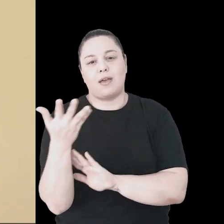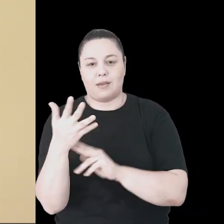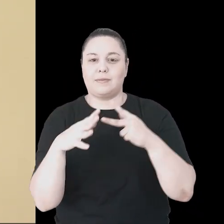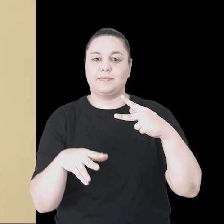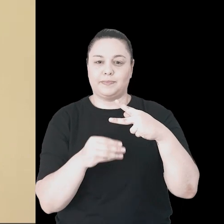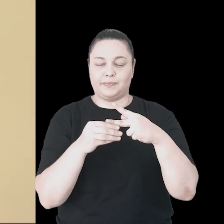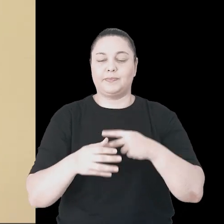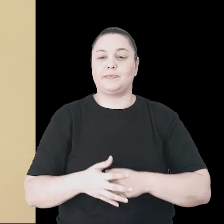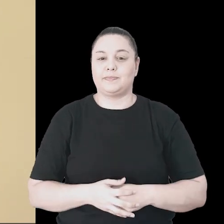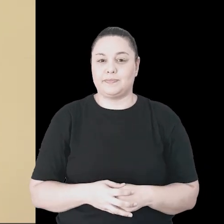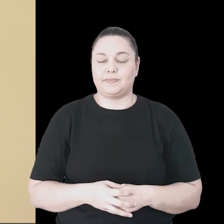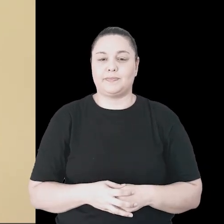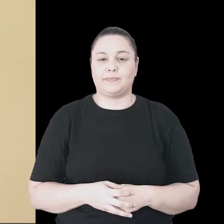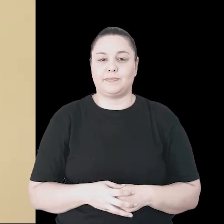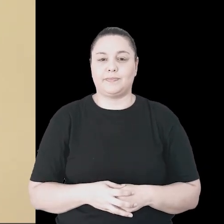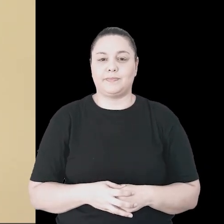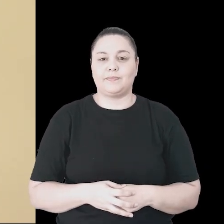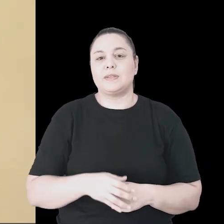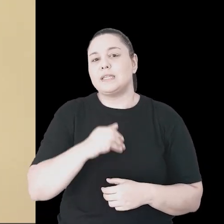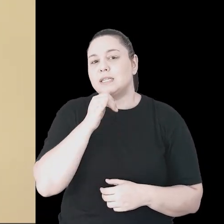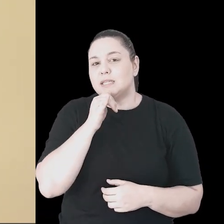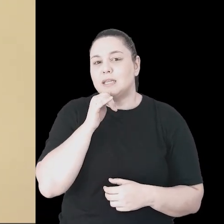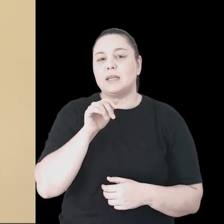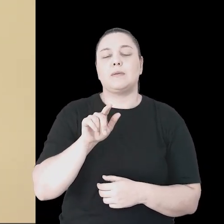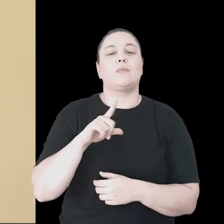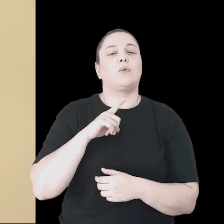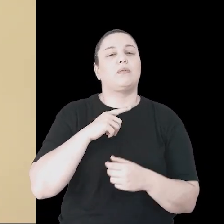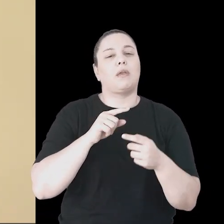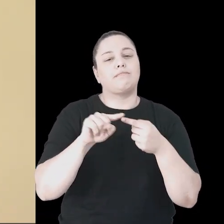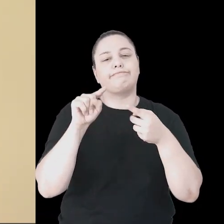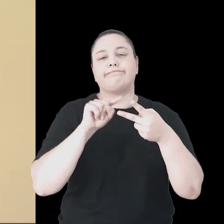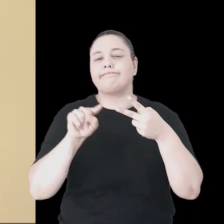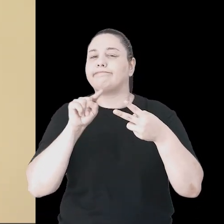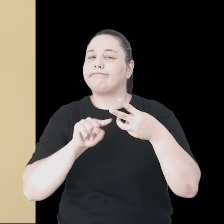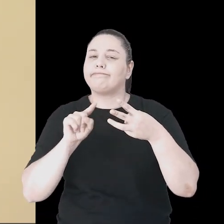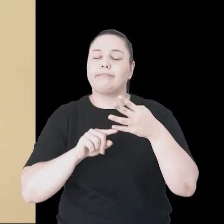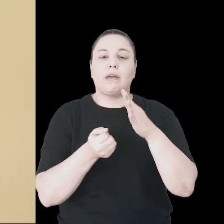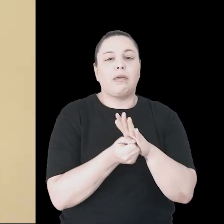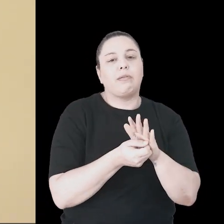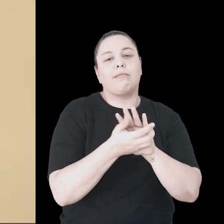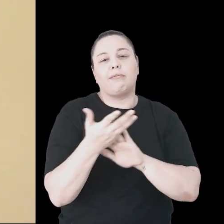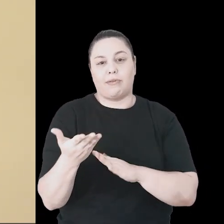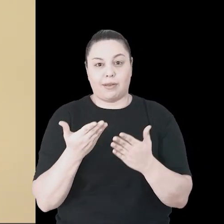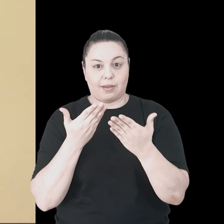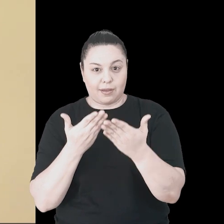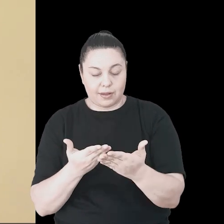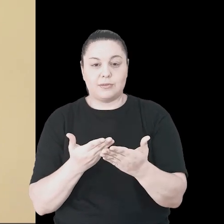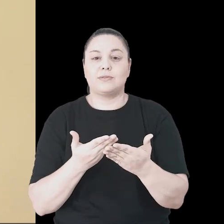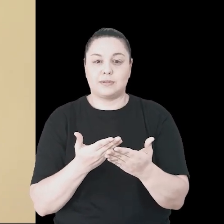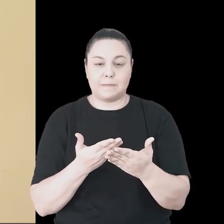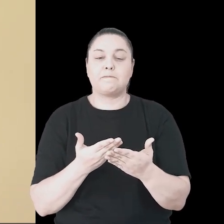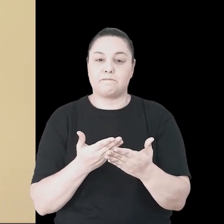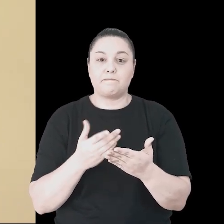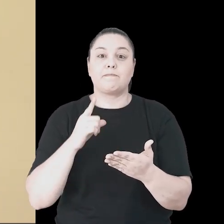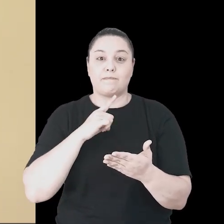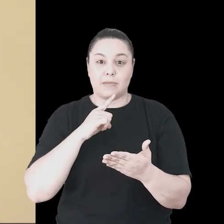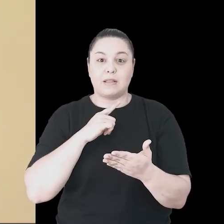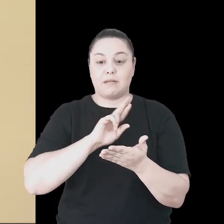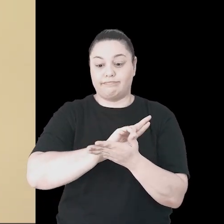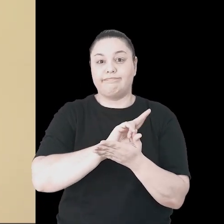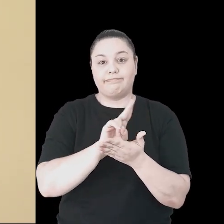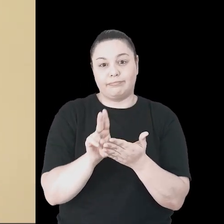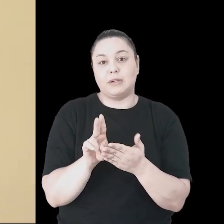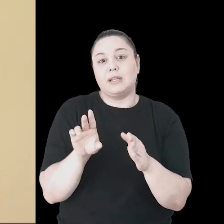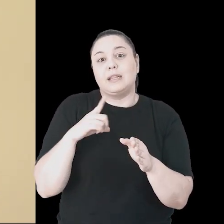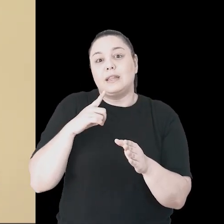da GFP e de seus numerosos derivados. Resíduos como glutamina 94, arginina